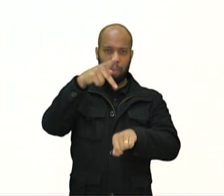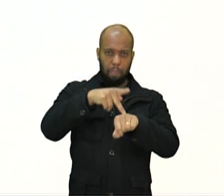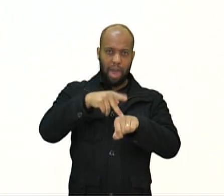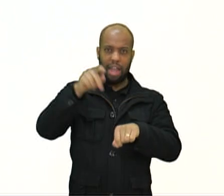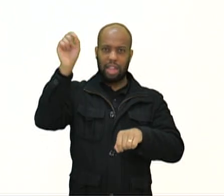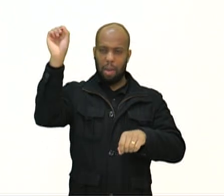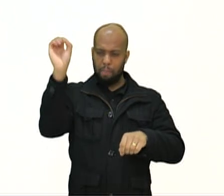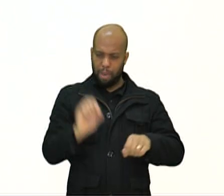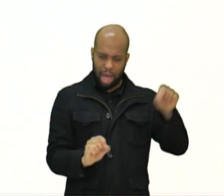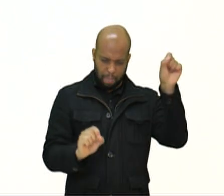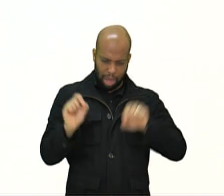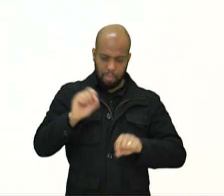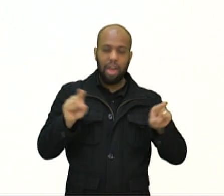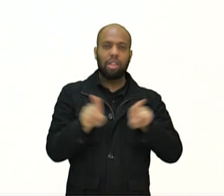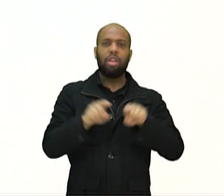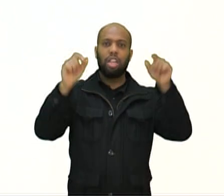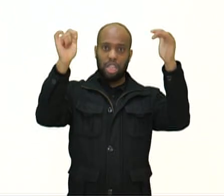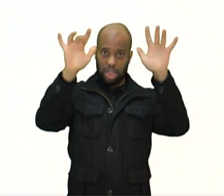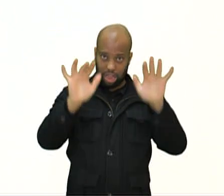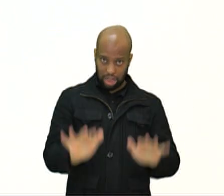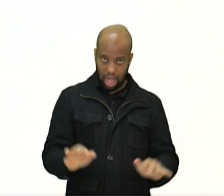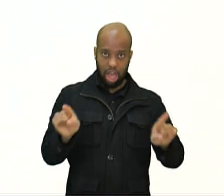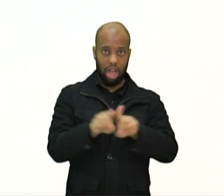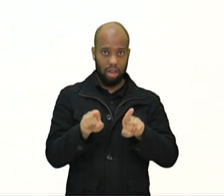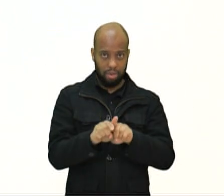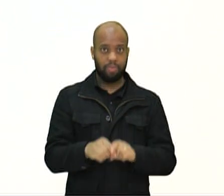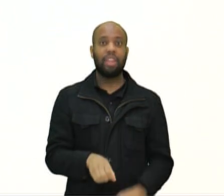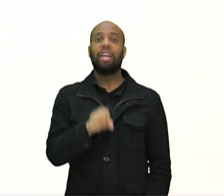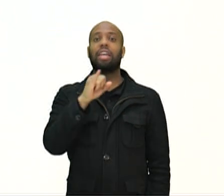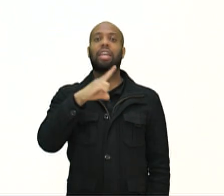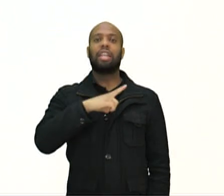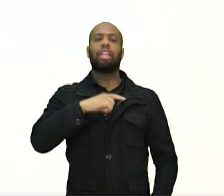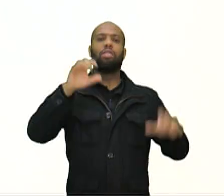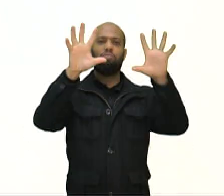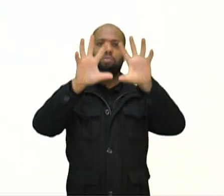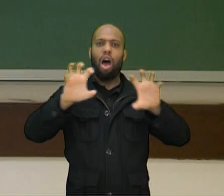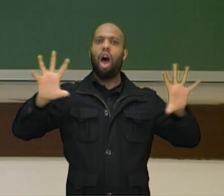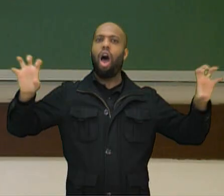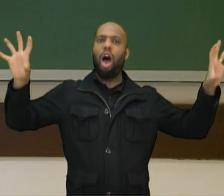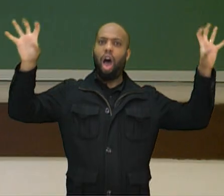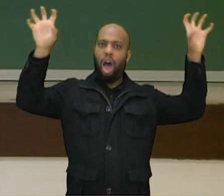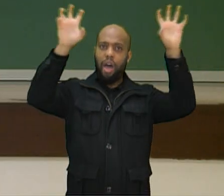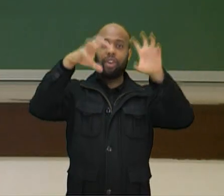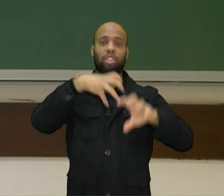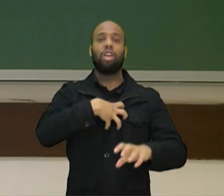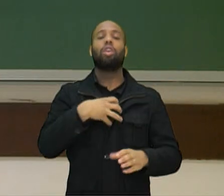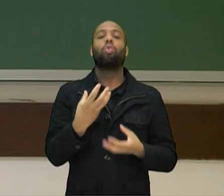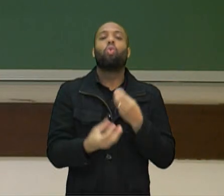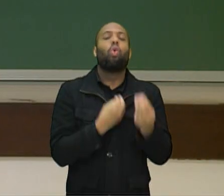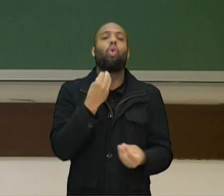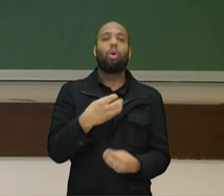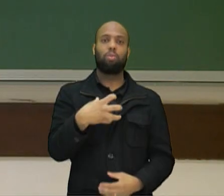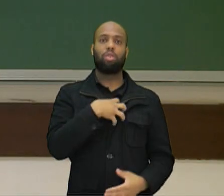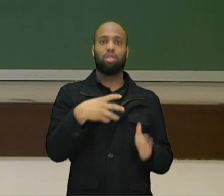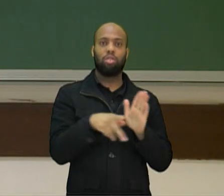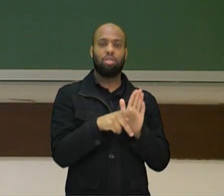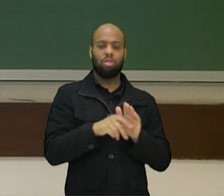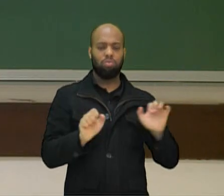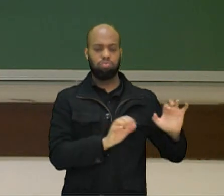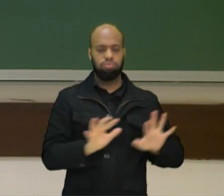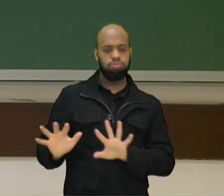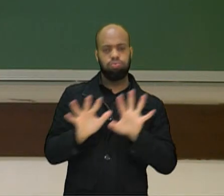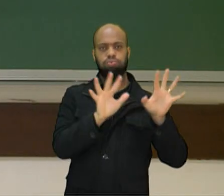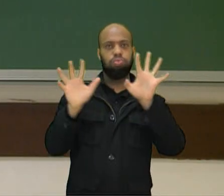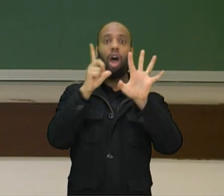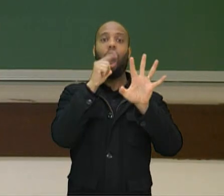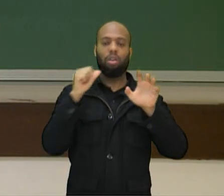de orvalho e de neve. Então, quando as nuvens elas se formam justamente pelo processo de evaporação